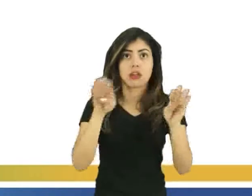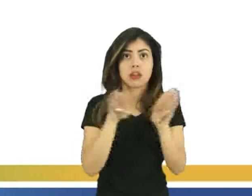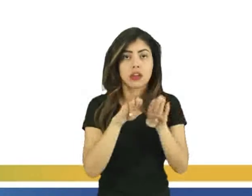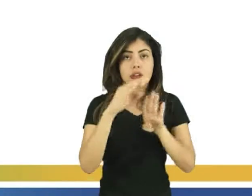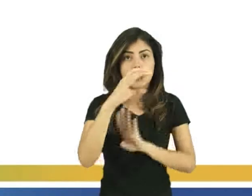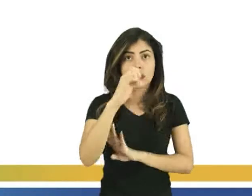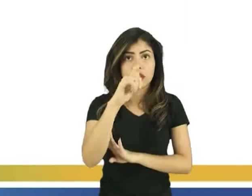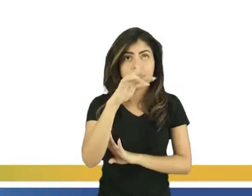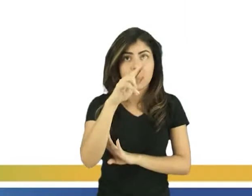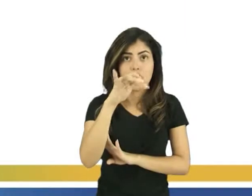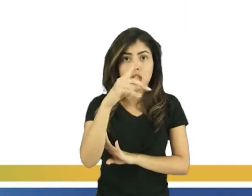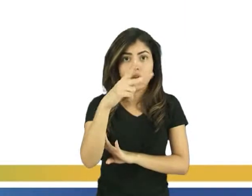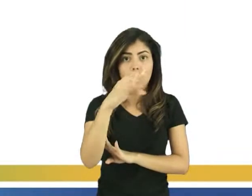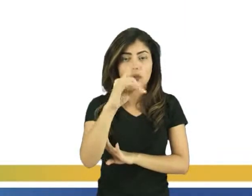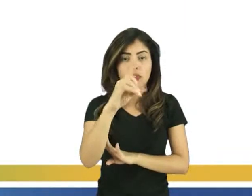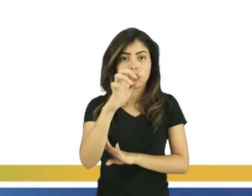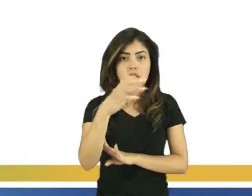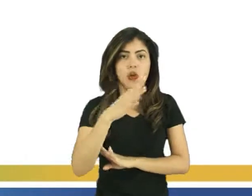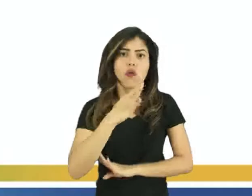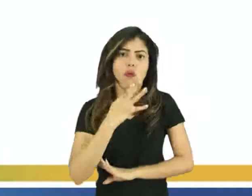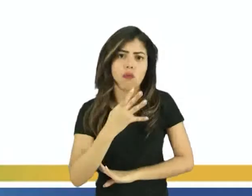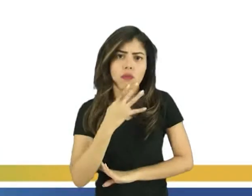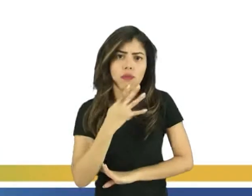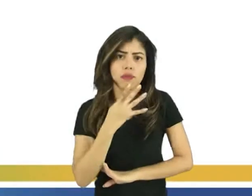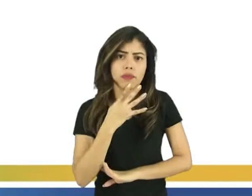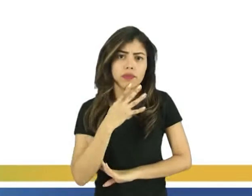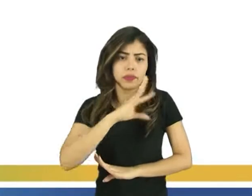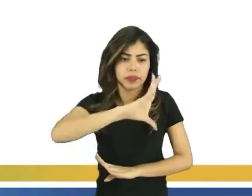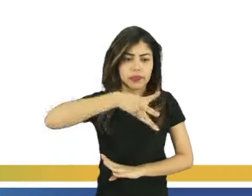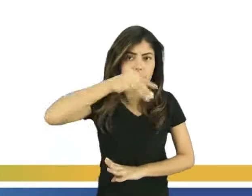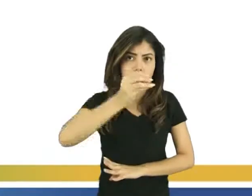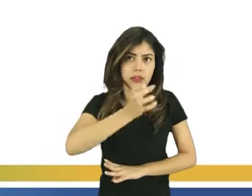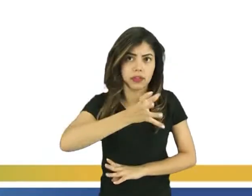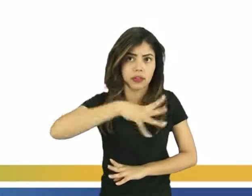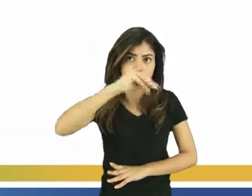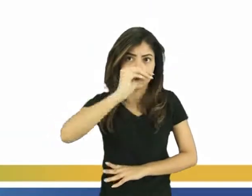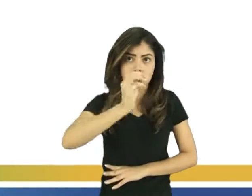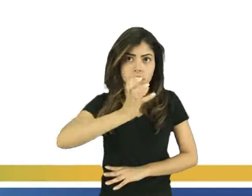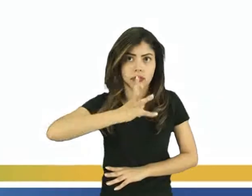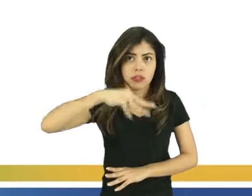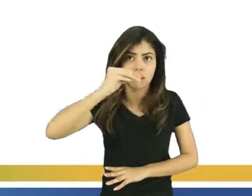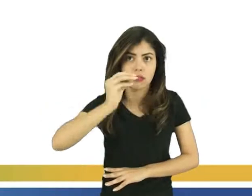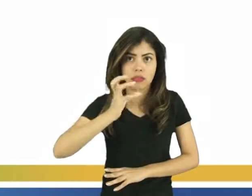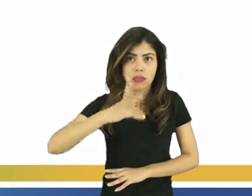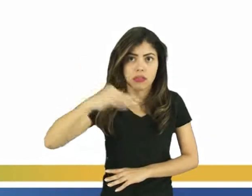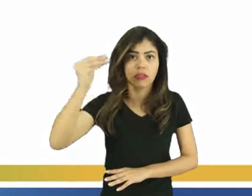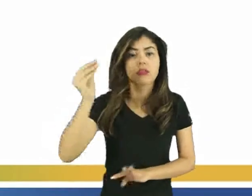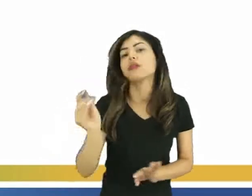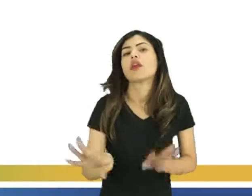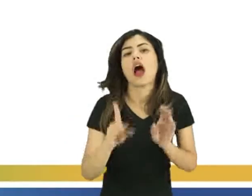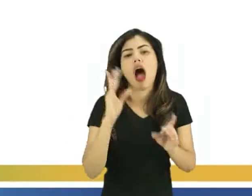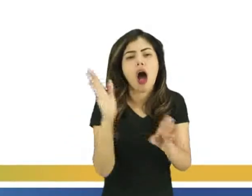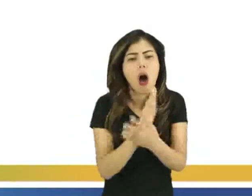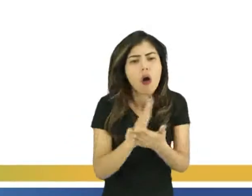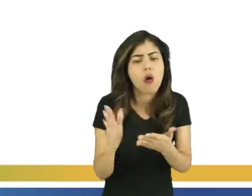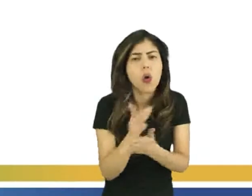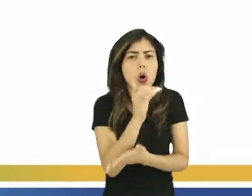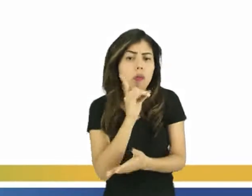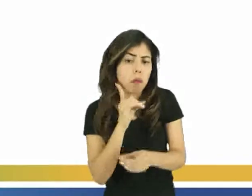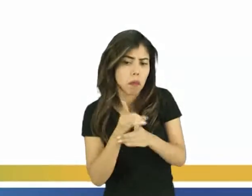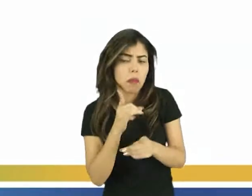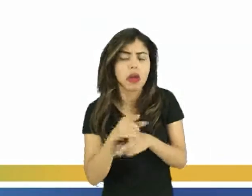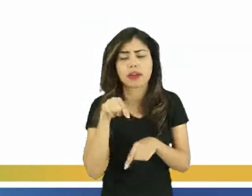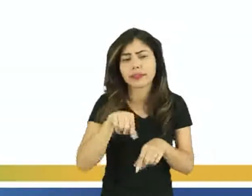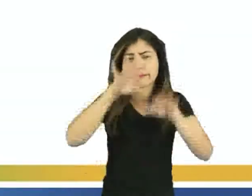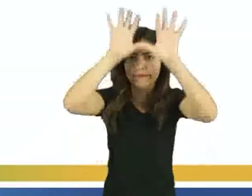os cefalópodes, que são mais conhecidos como as lulas e os polvos. Então, alguns a gente consegue encontrar no nosso ambiente do dia a dia, né? Aqui no